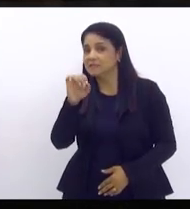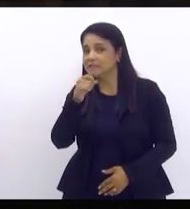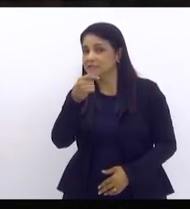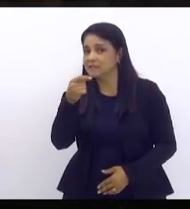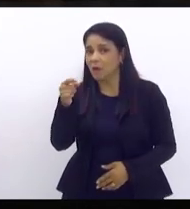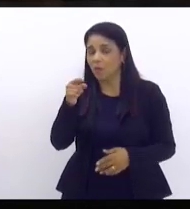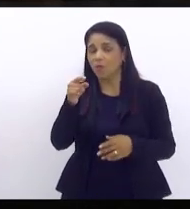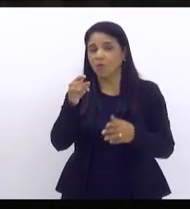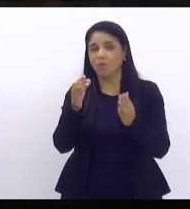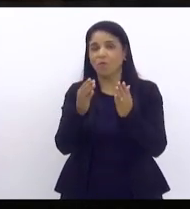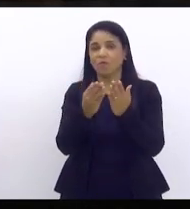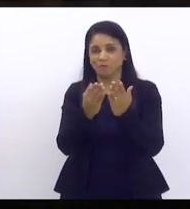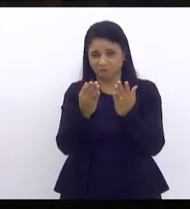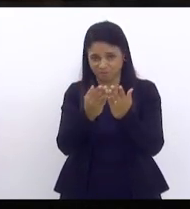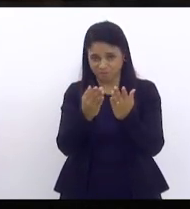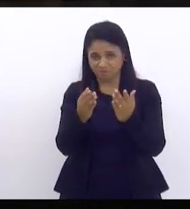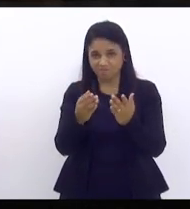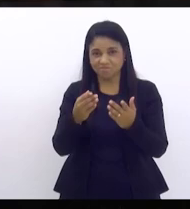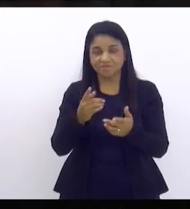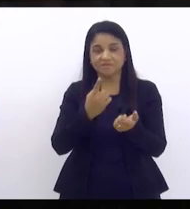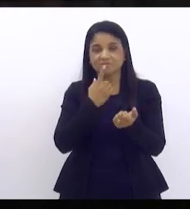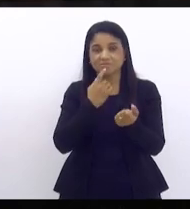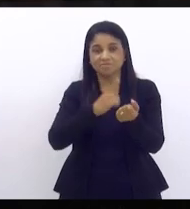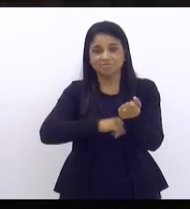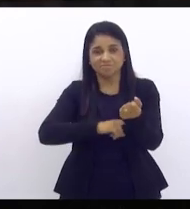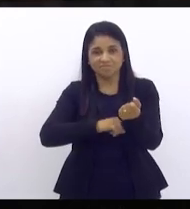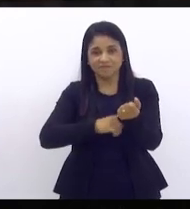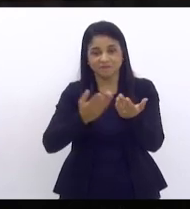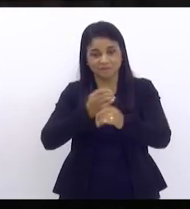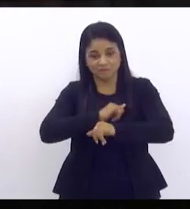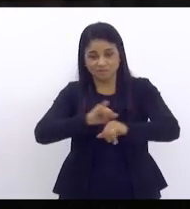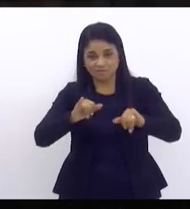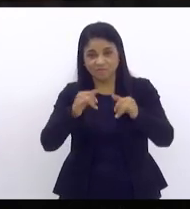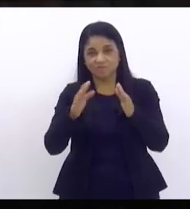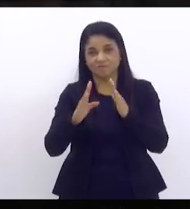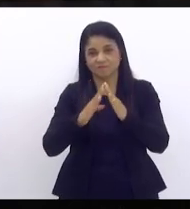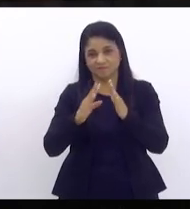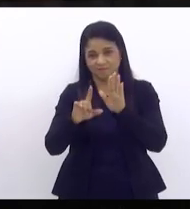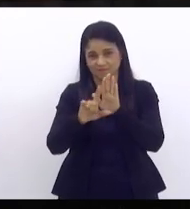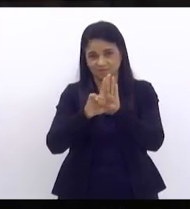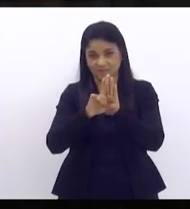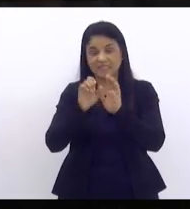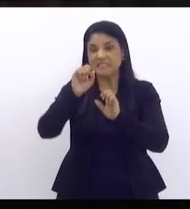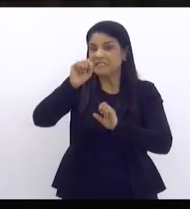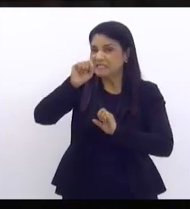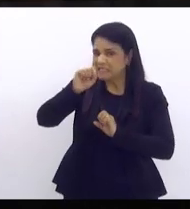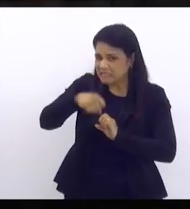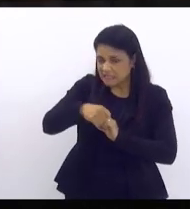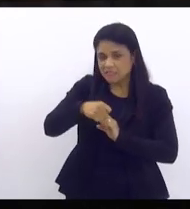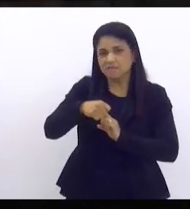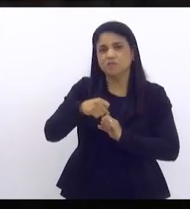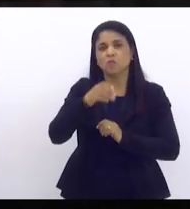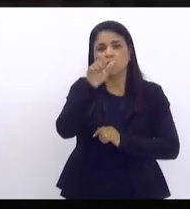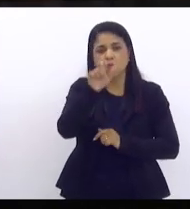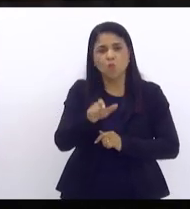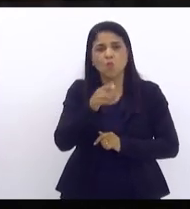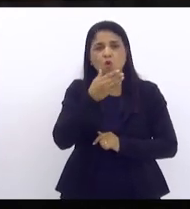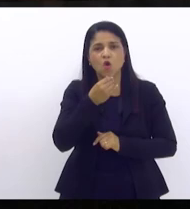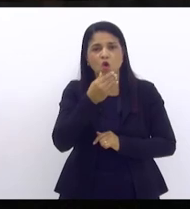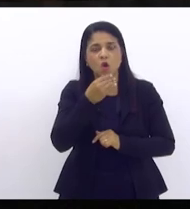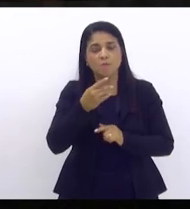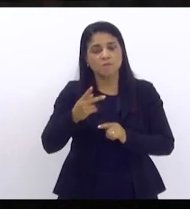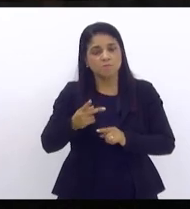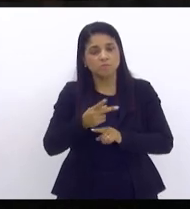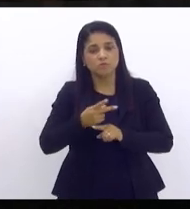sangue. Hoje, nessa casa, proclamamos: é sim possível ao homem buscar sempre o bem